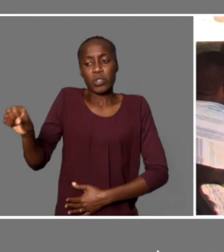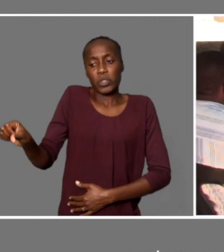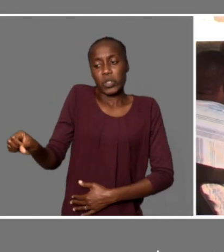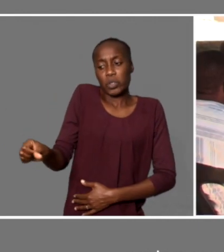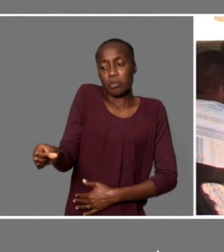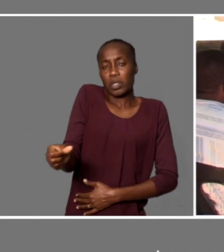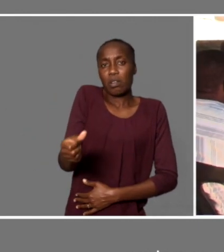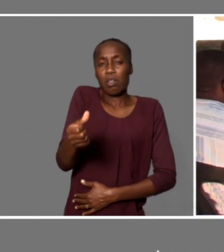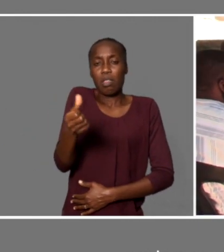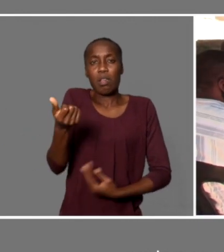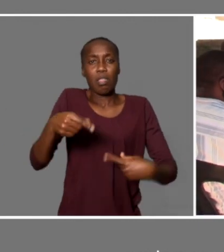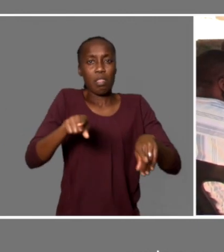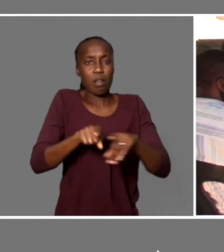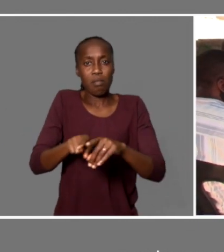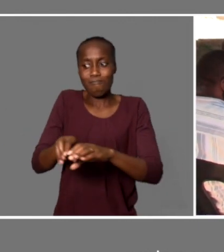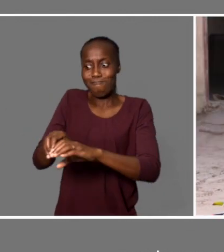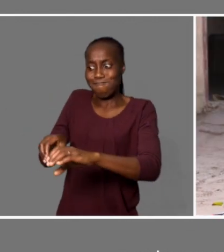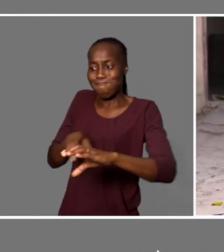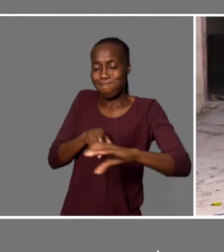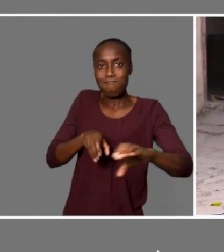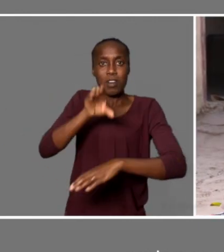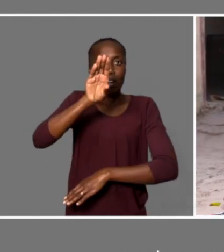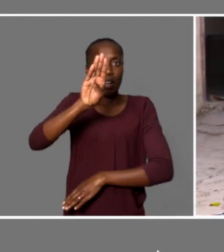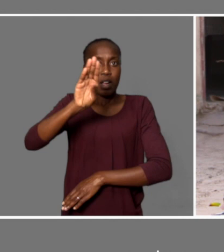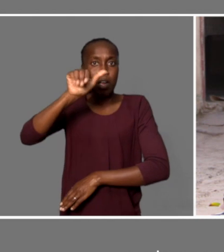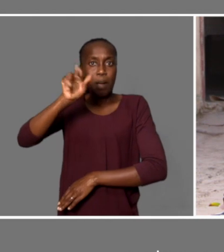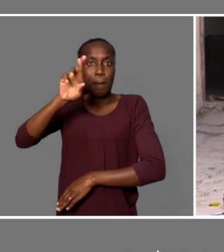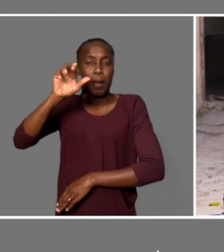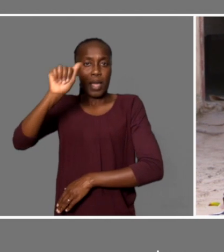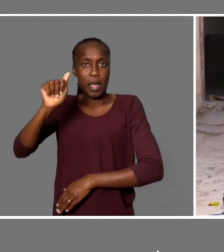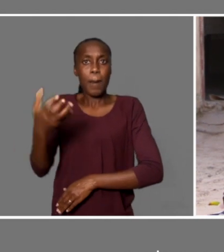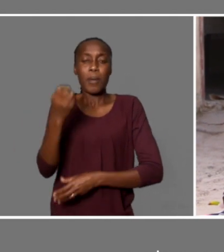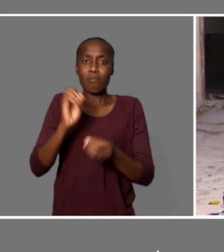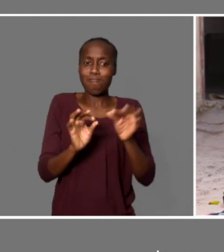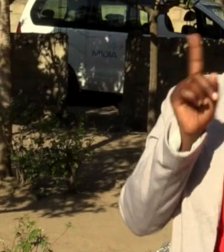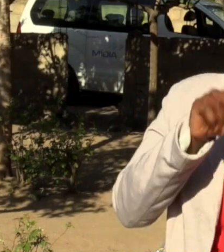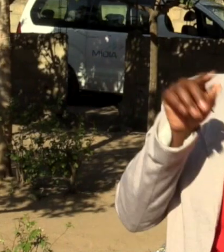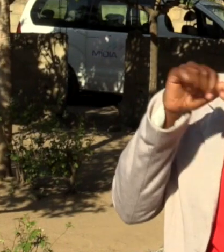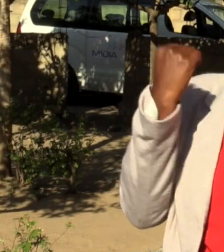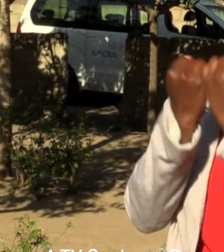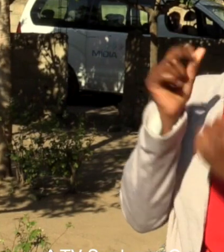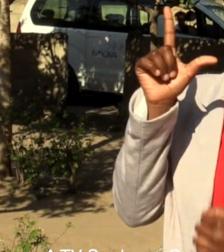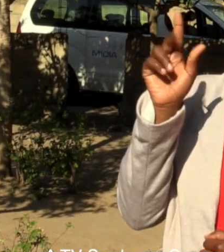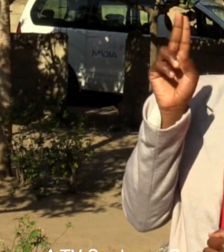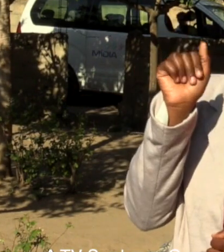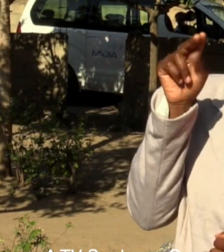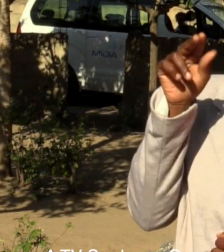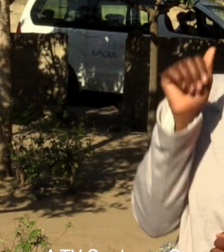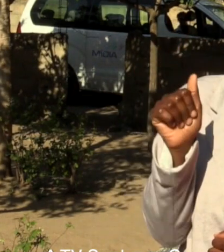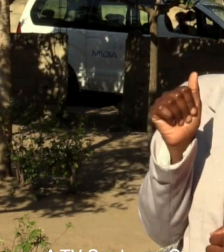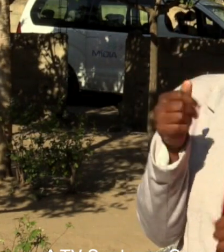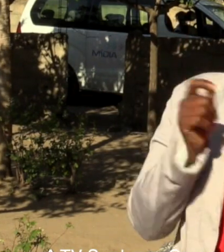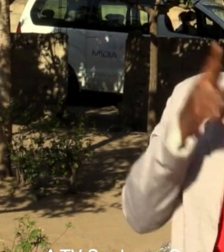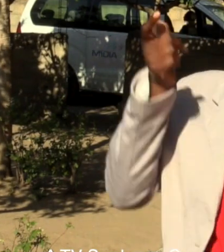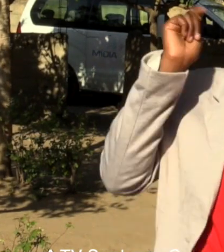tem por objetivo identificar e ajudar sobretudo crianças com deficiência. A TV Surdo e a